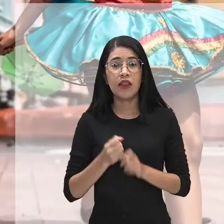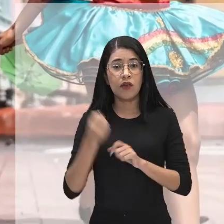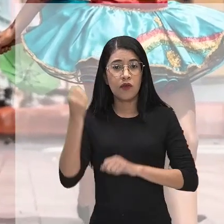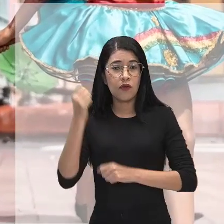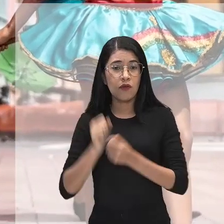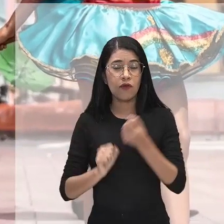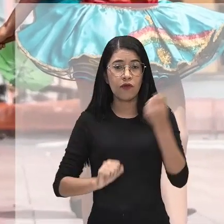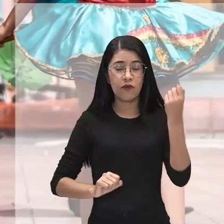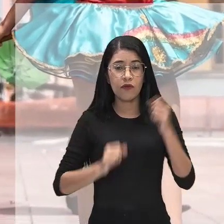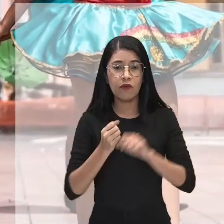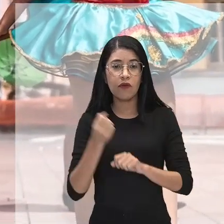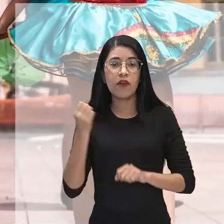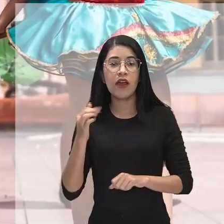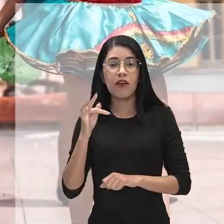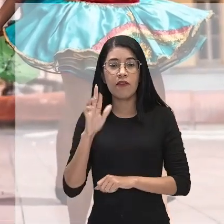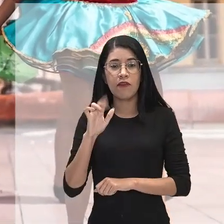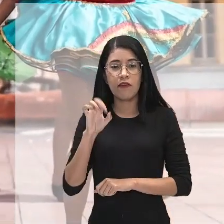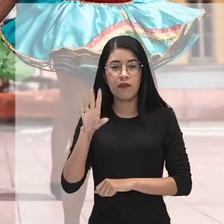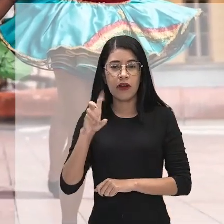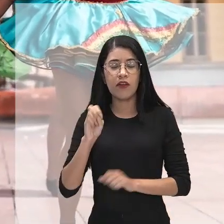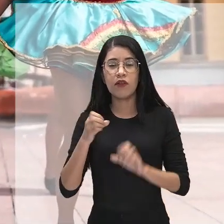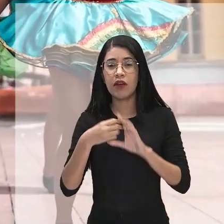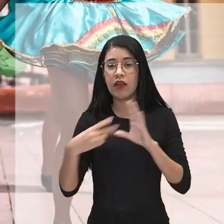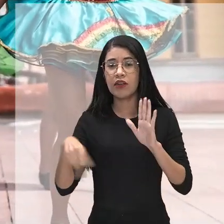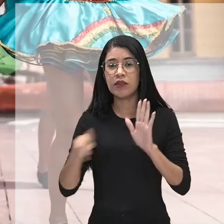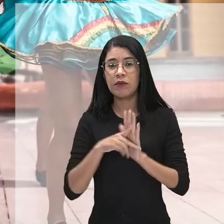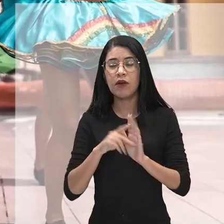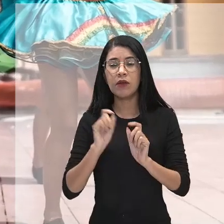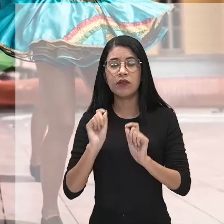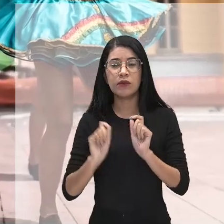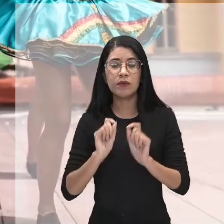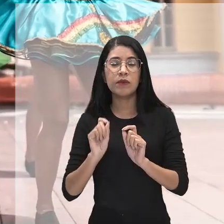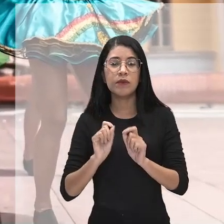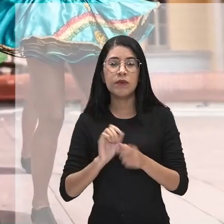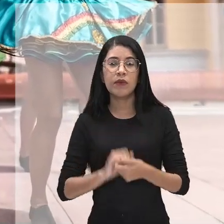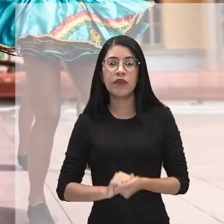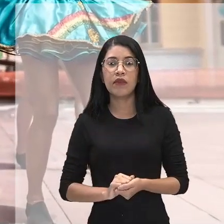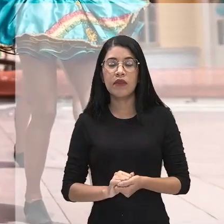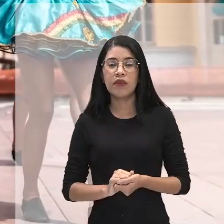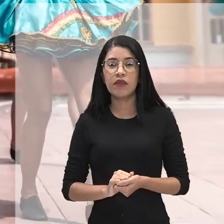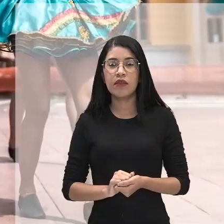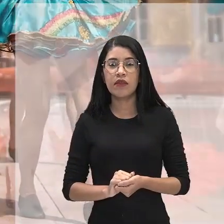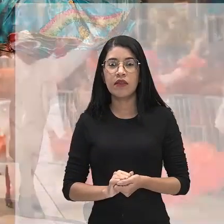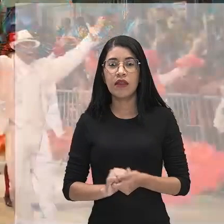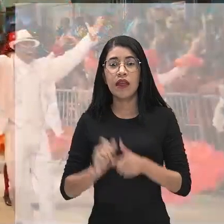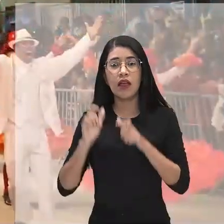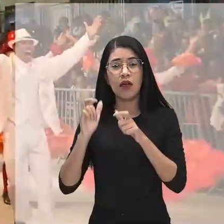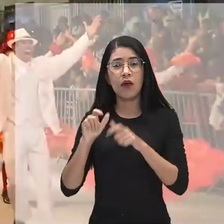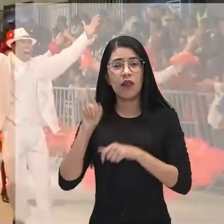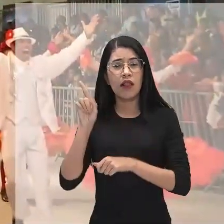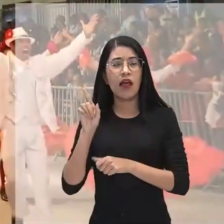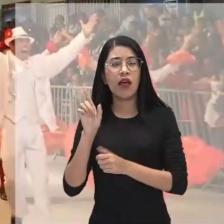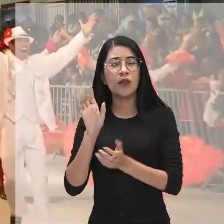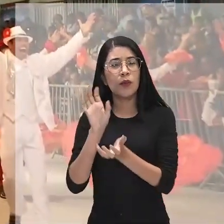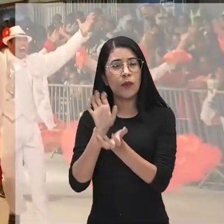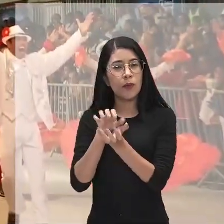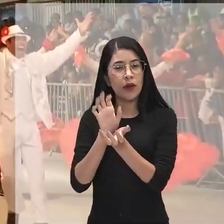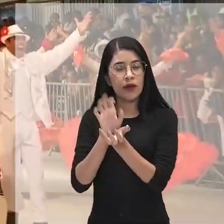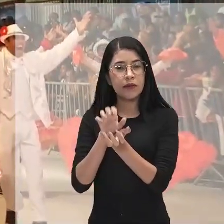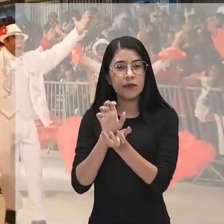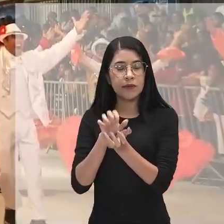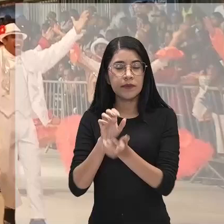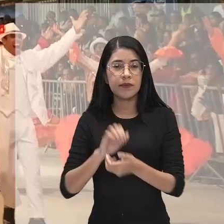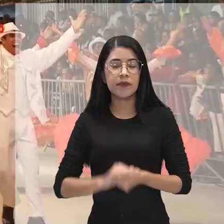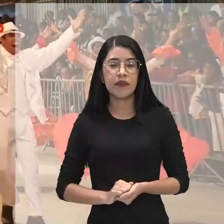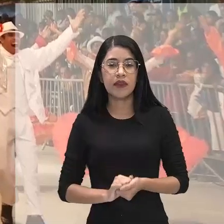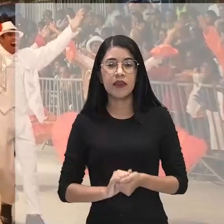né, que é a dança do frevo, que é uma característica muito peculiar da onde? De Recife, de Pernambuco. Aí nós